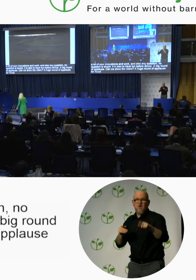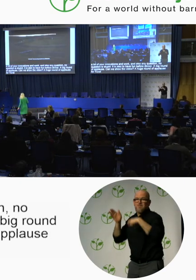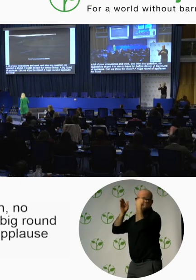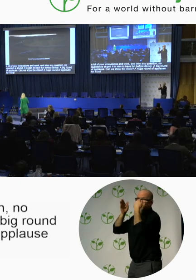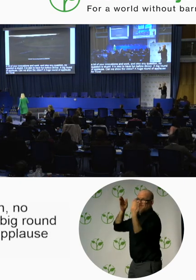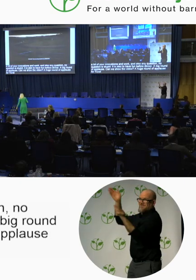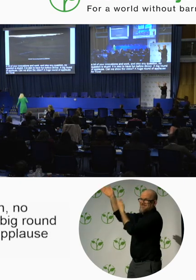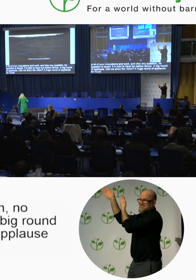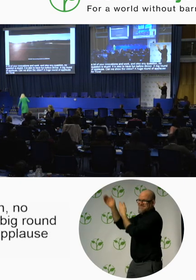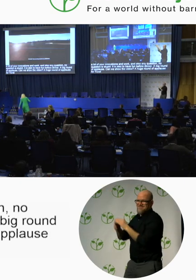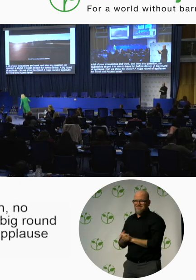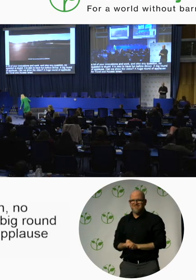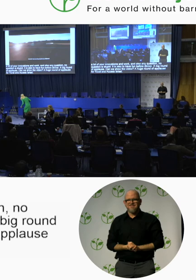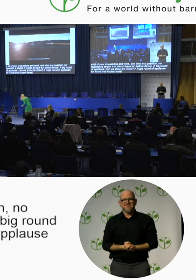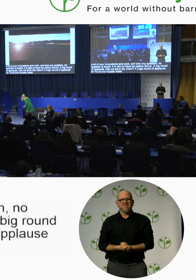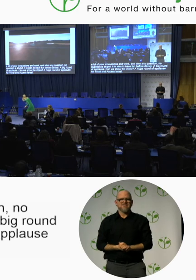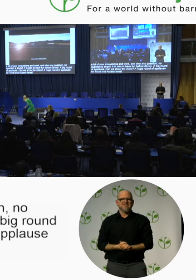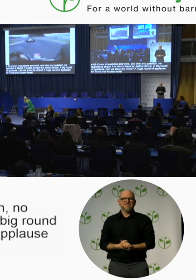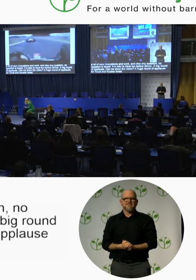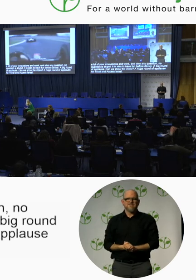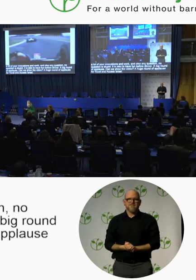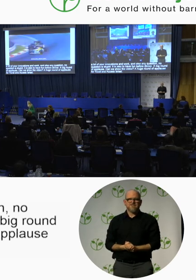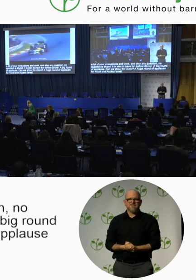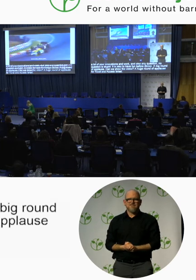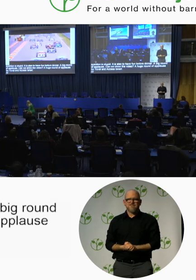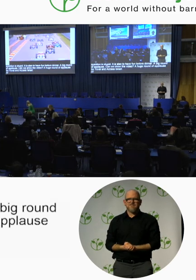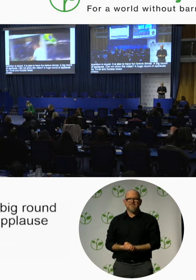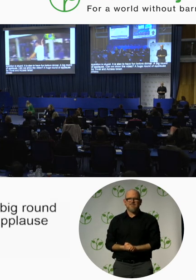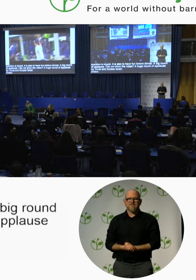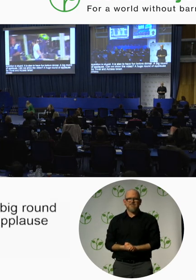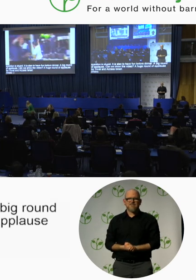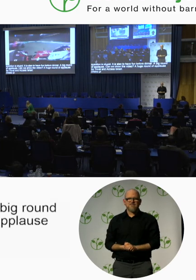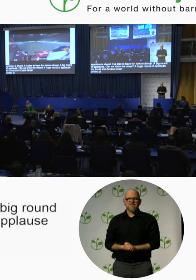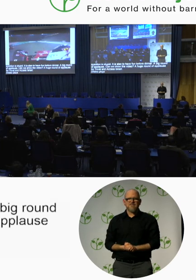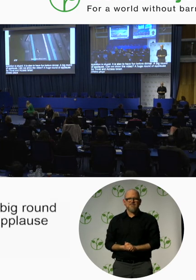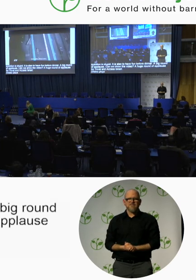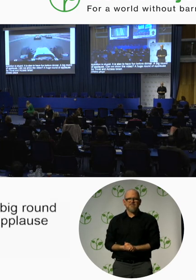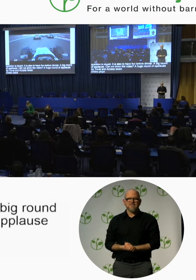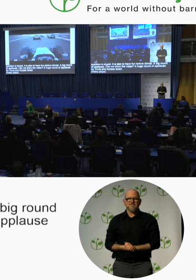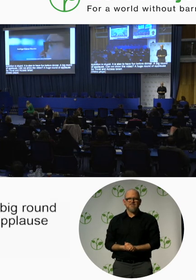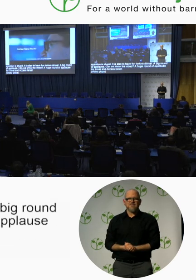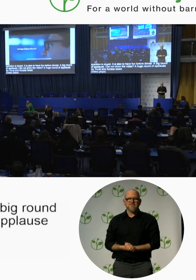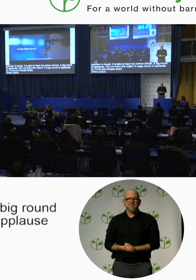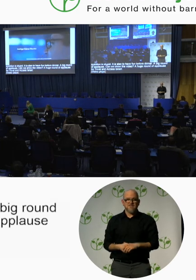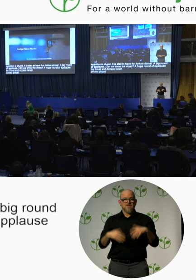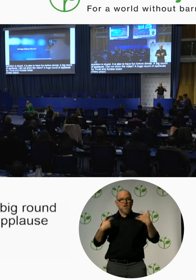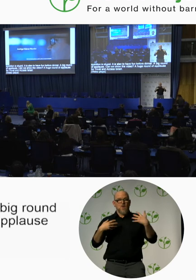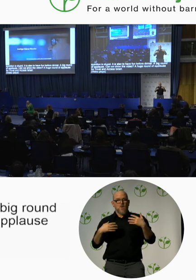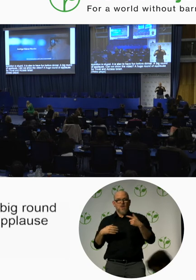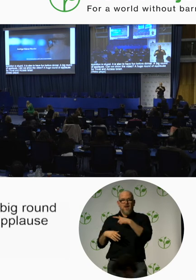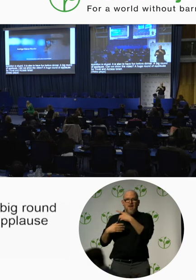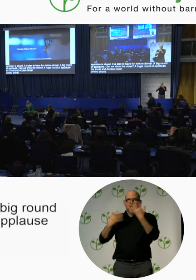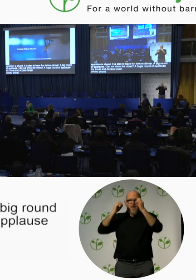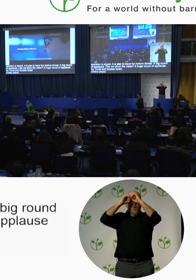A Fórmula 1 marcou muito a minha infância. As corridas aos domingos, os grandes pilotos, aquela emoção toda. E agora estou eu aqui